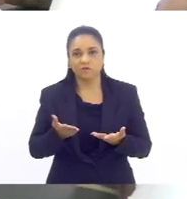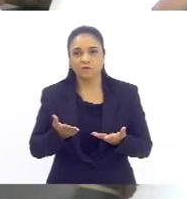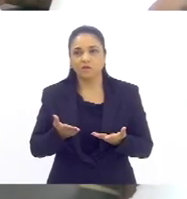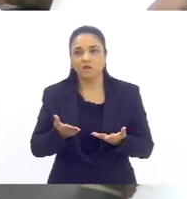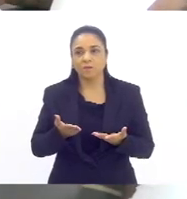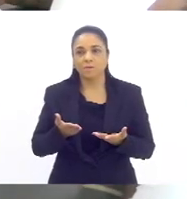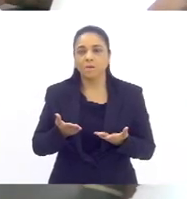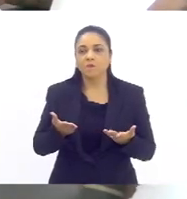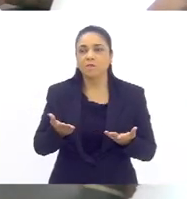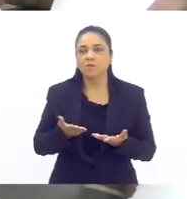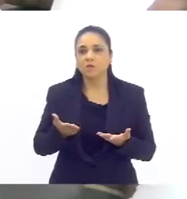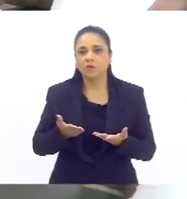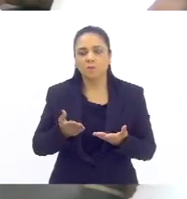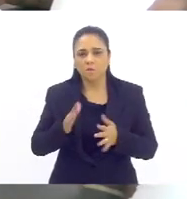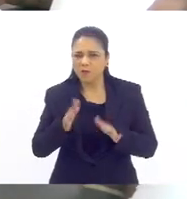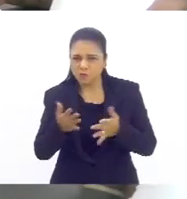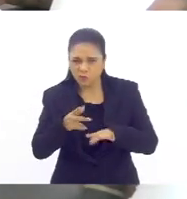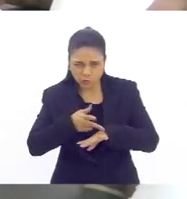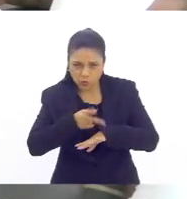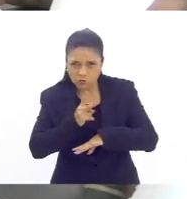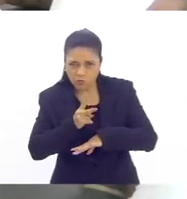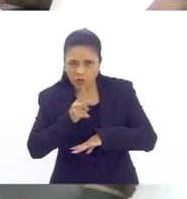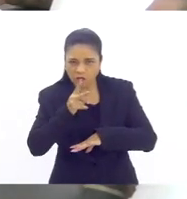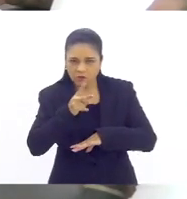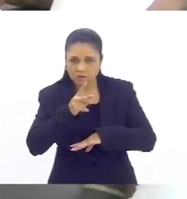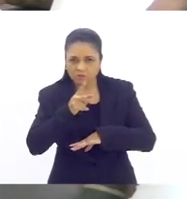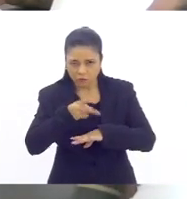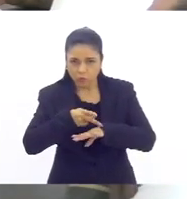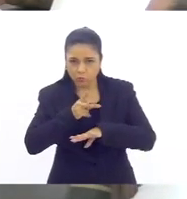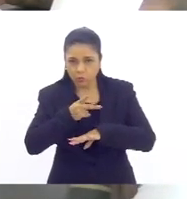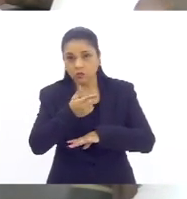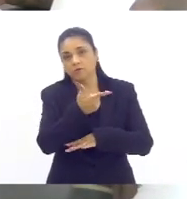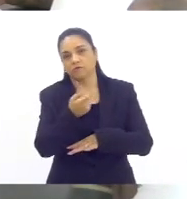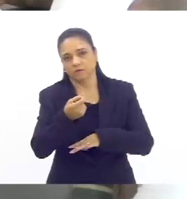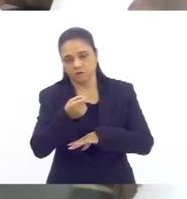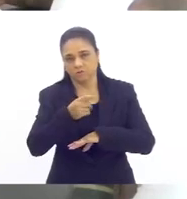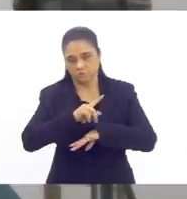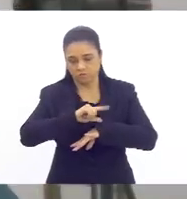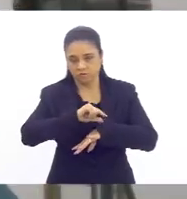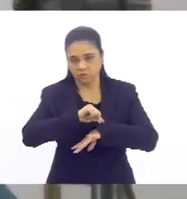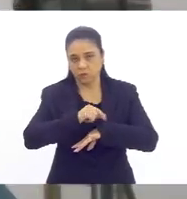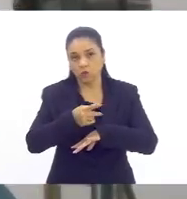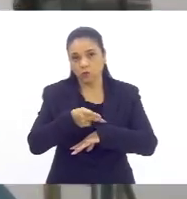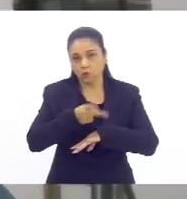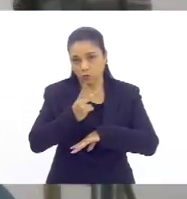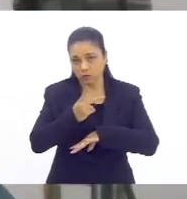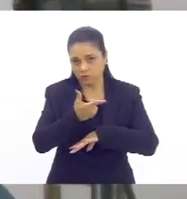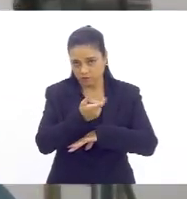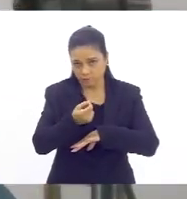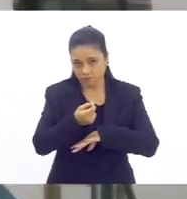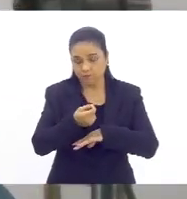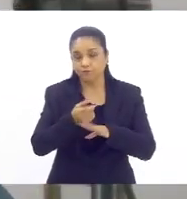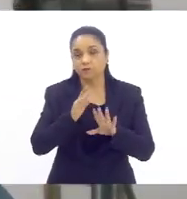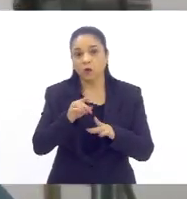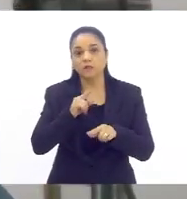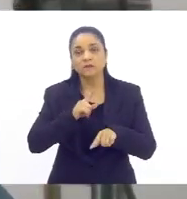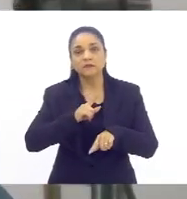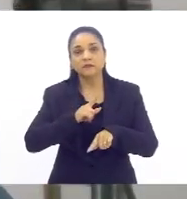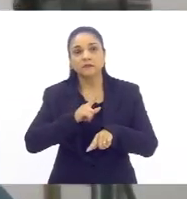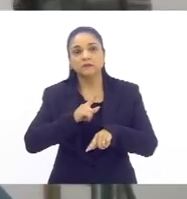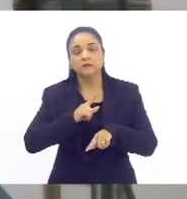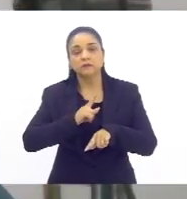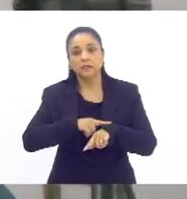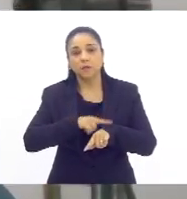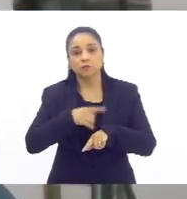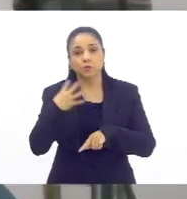aproximadamente devem ser duas horas 2:20 bom nós temos um teto de quatro